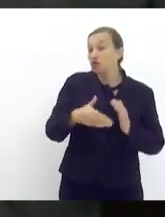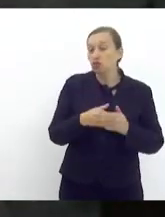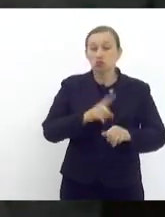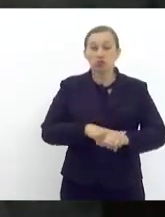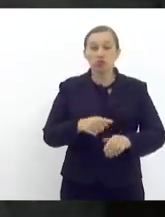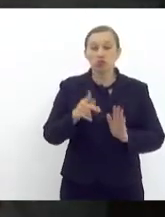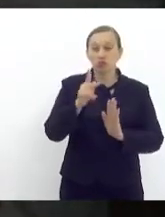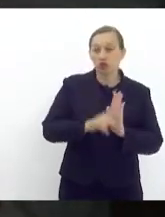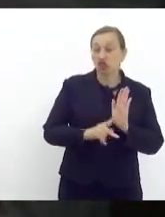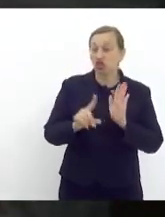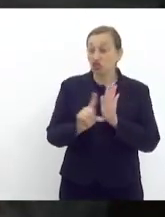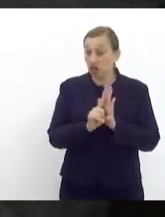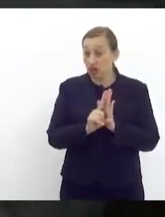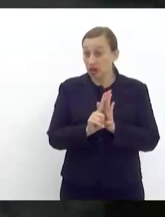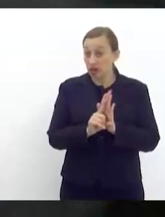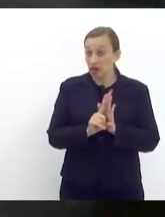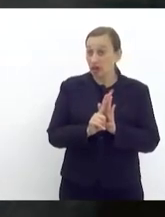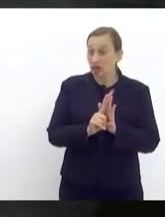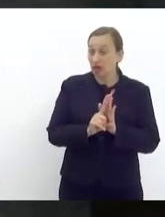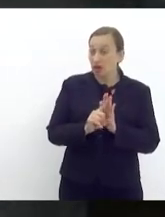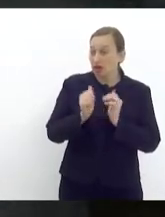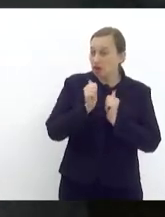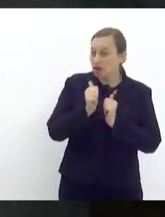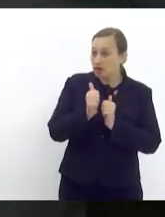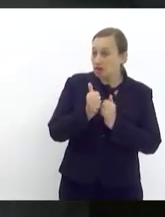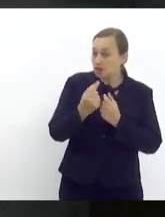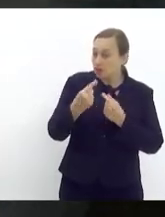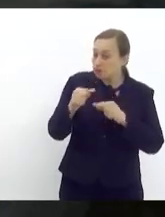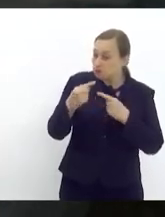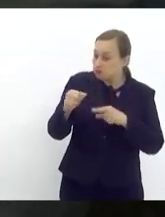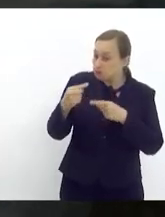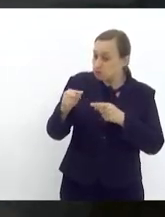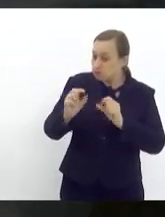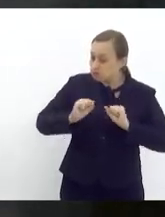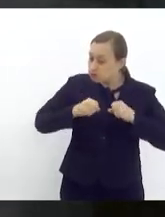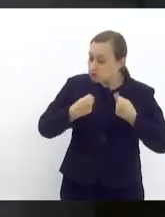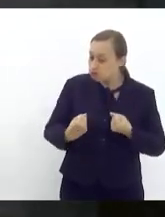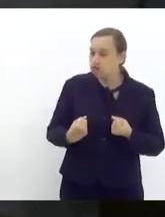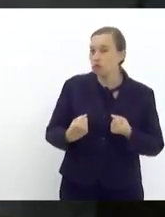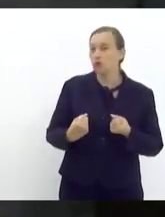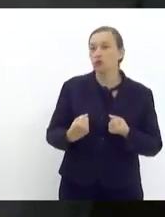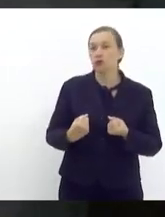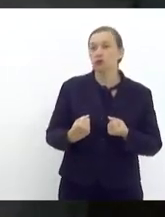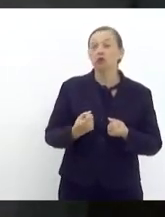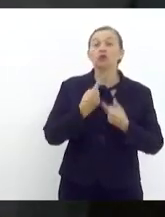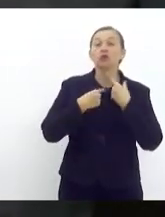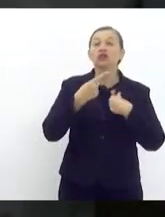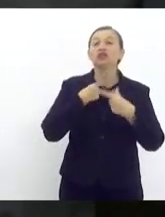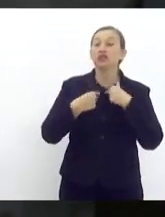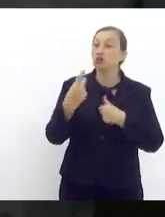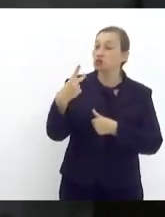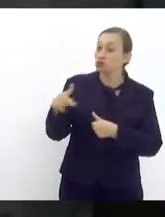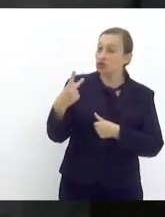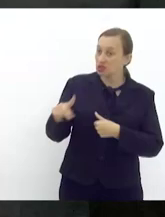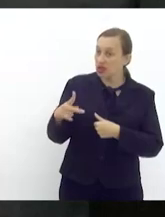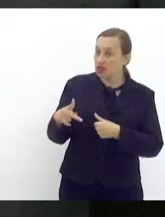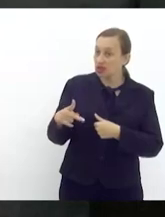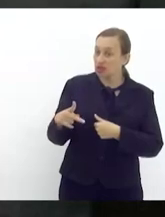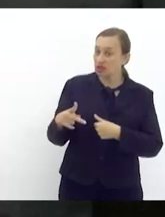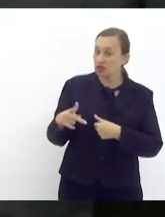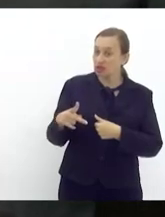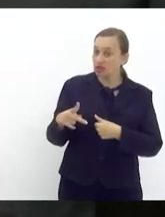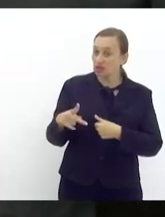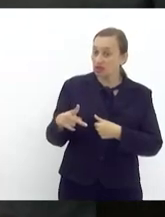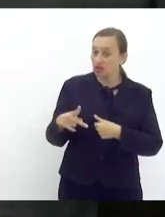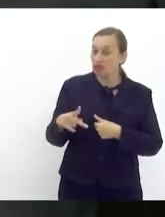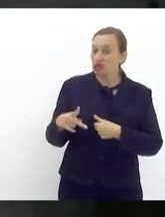né? Ela persegue com obstinação, com determinação o desejo dela de materializar